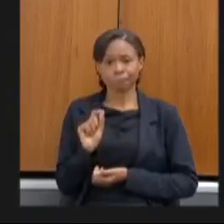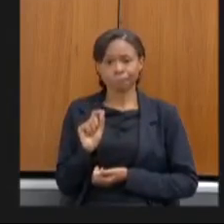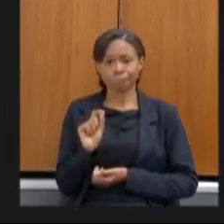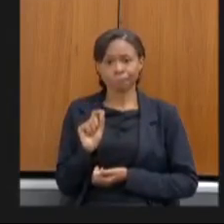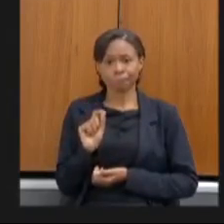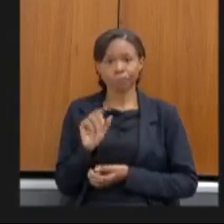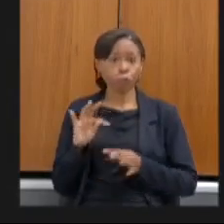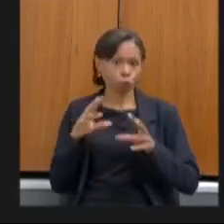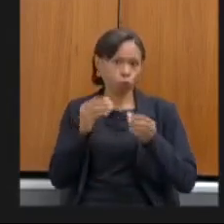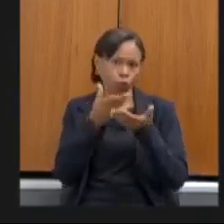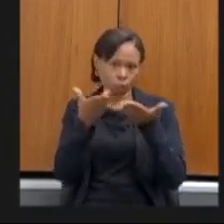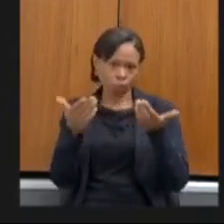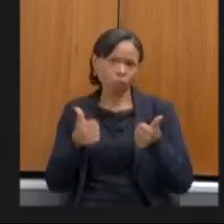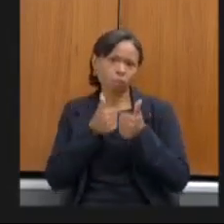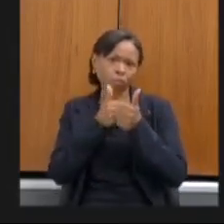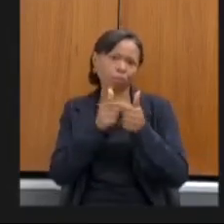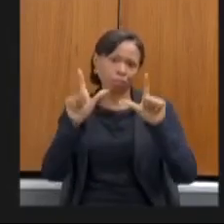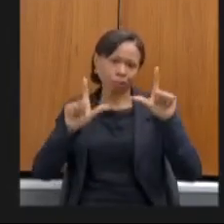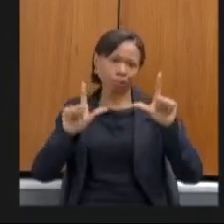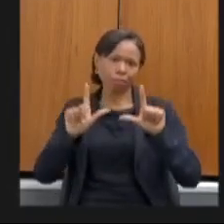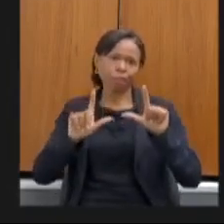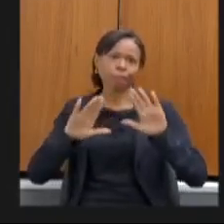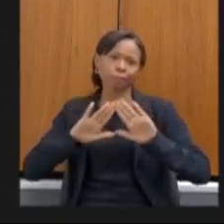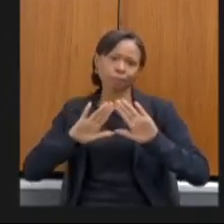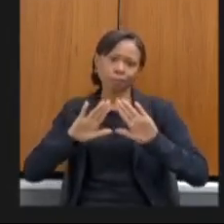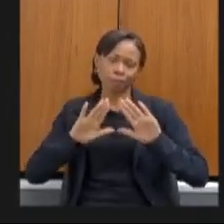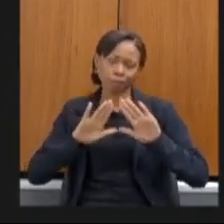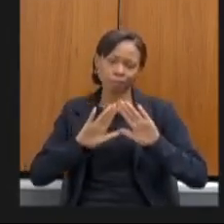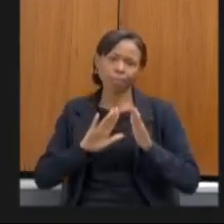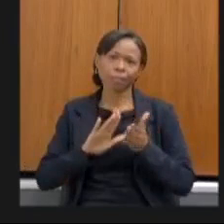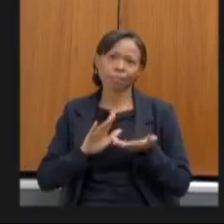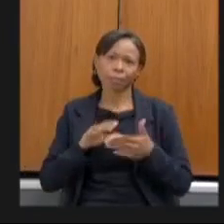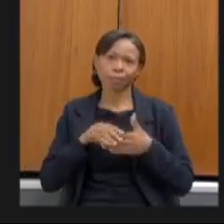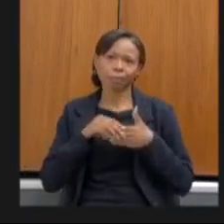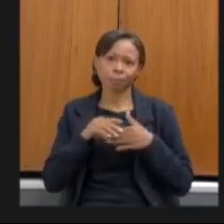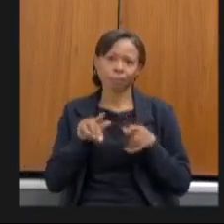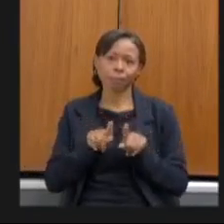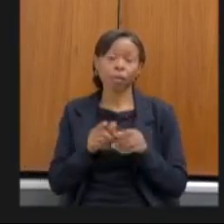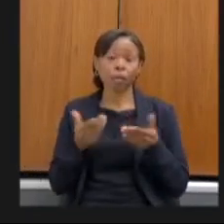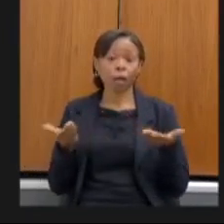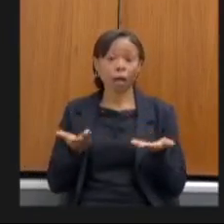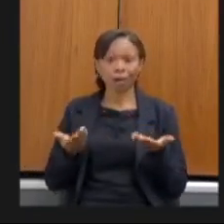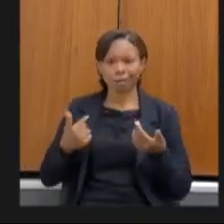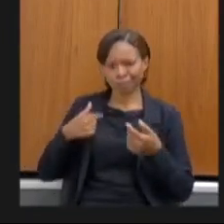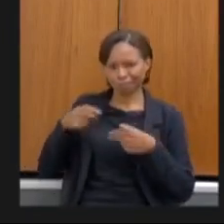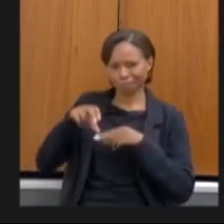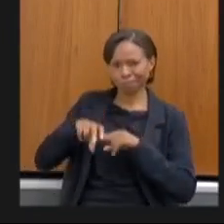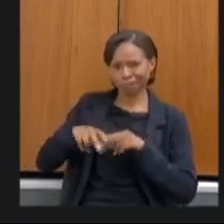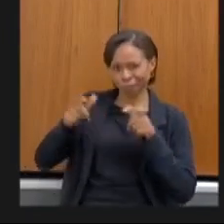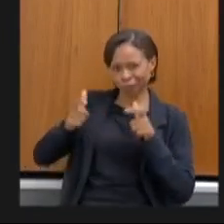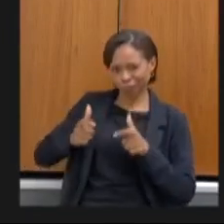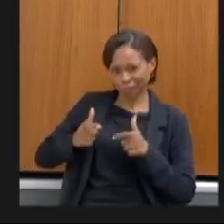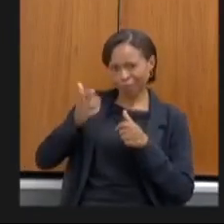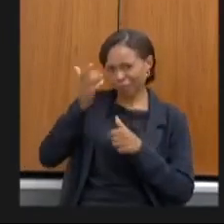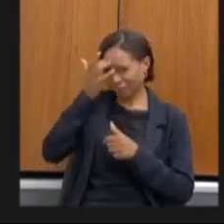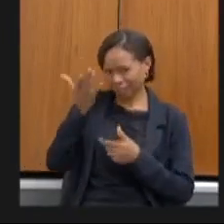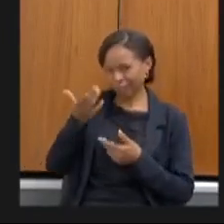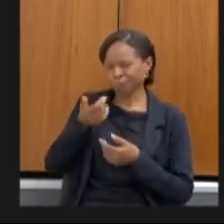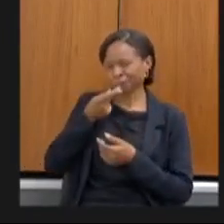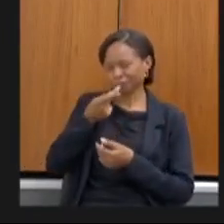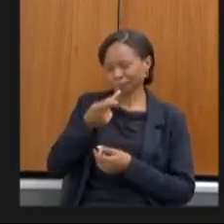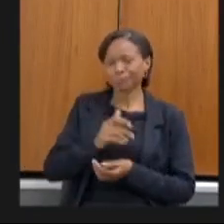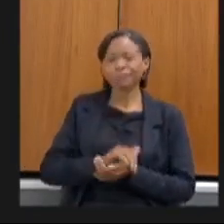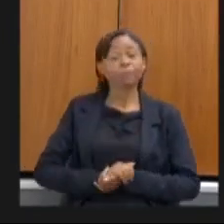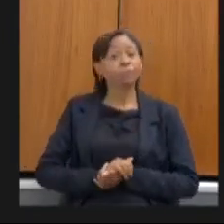todos que nos acompanham aí para mim te ver sem ideia agora já tô com mais fácil da gente conversar mas eu